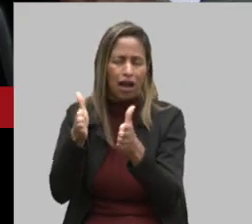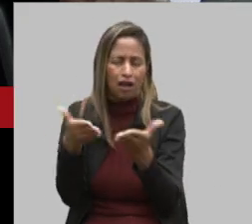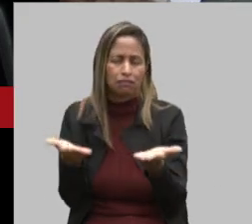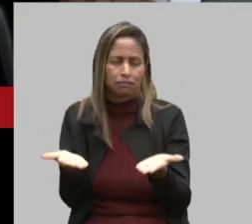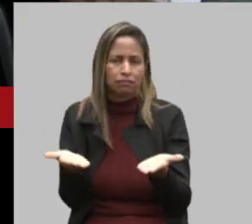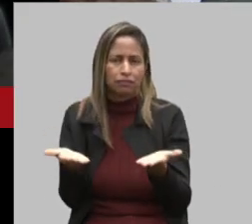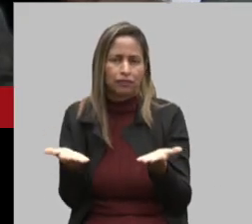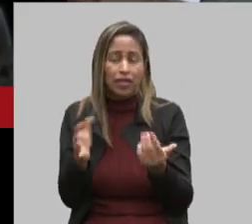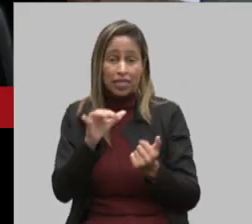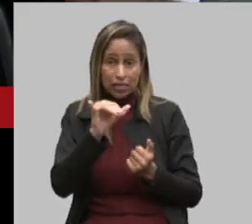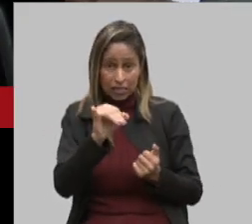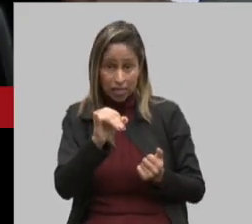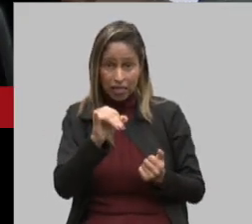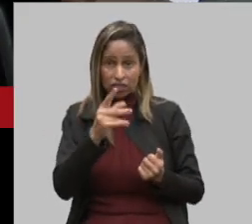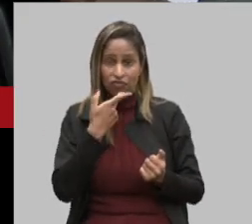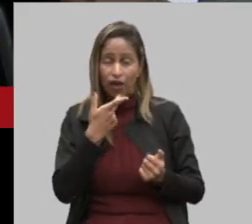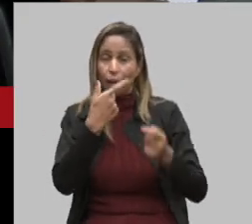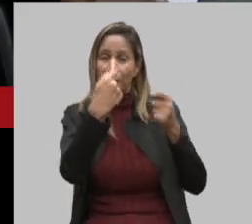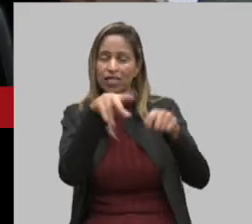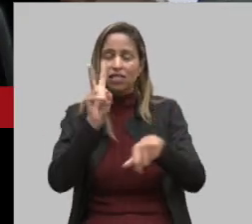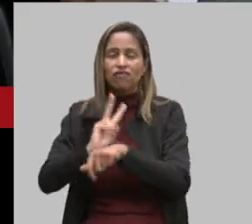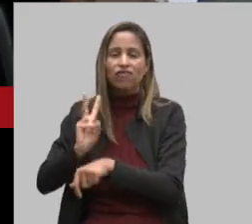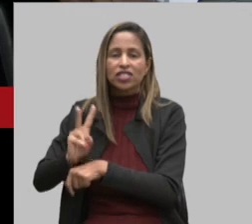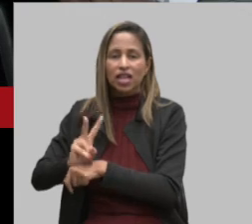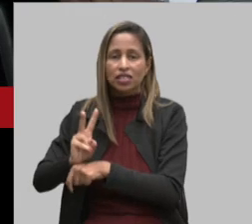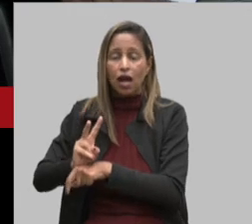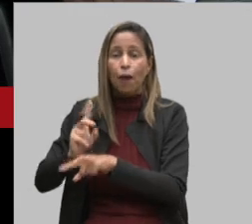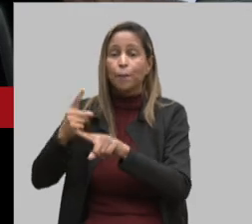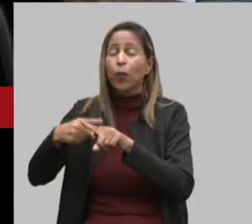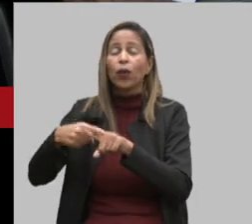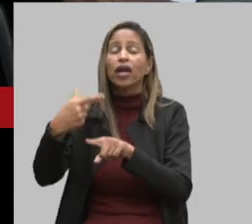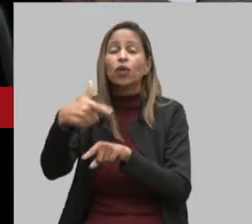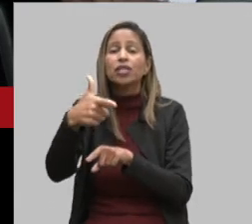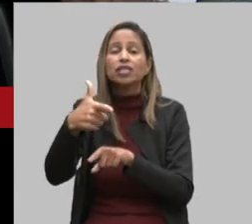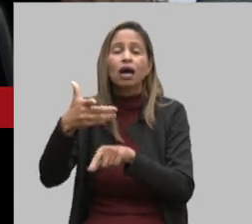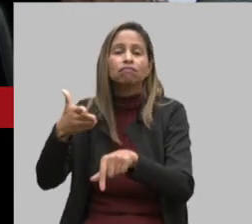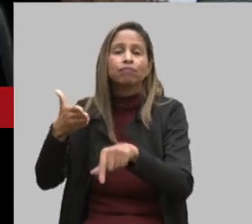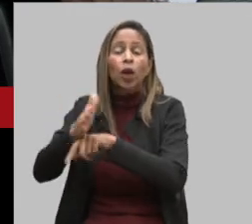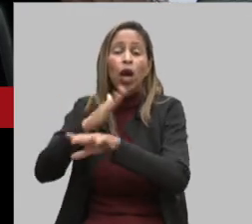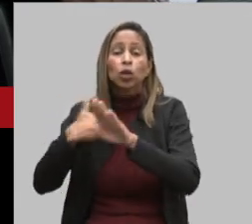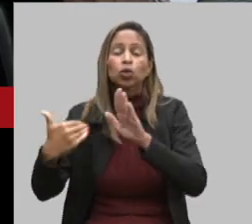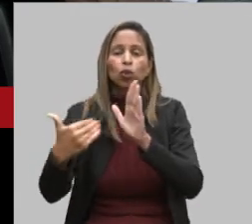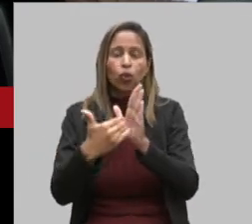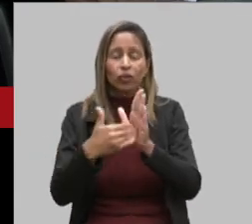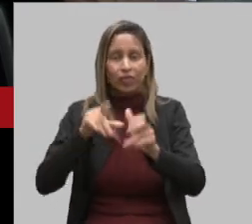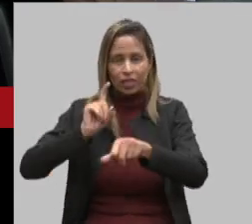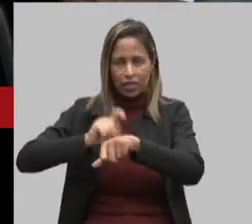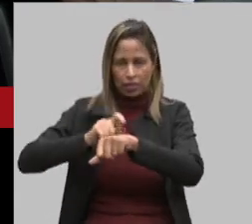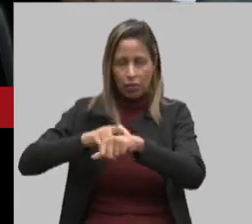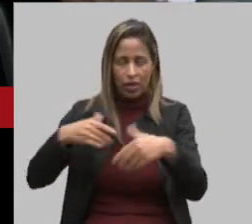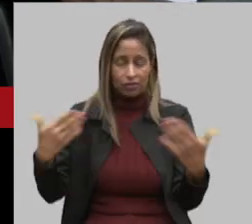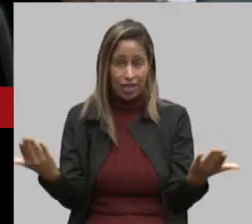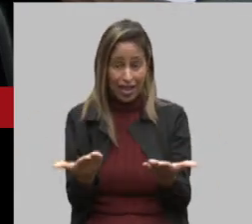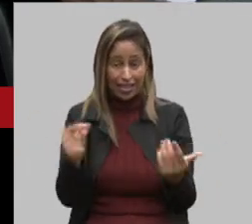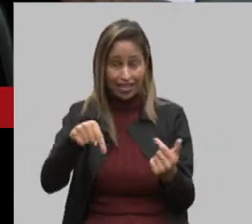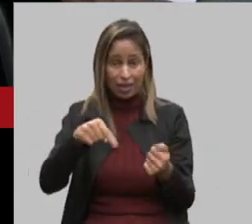a gente diz que ele precisa fiscalizar é porque não está atingindo a todos e nesse momento estamos aqui para levar igualdade a todos